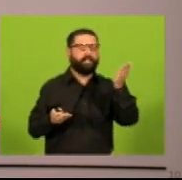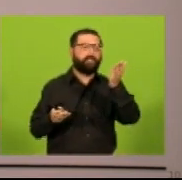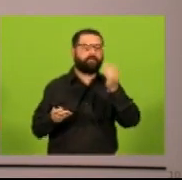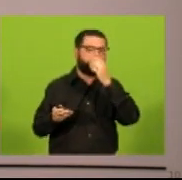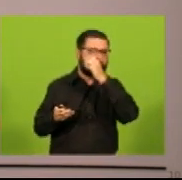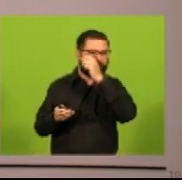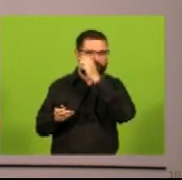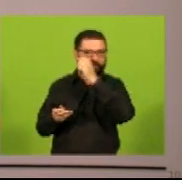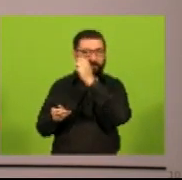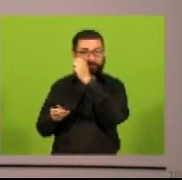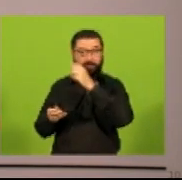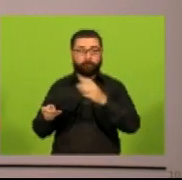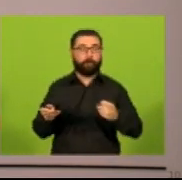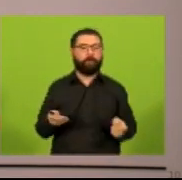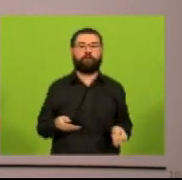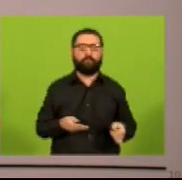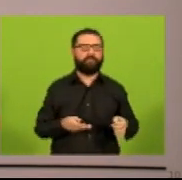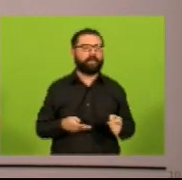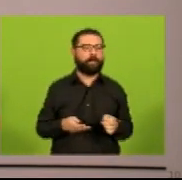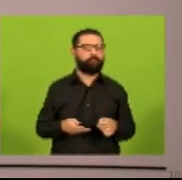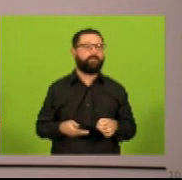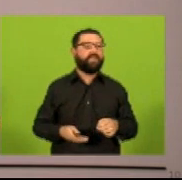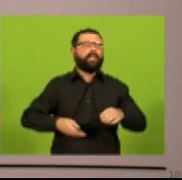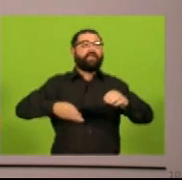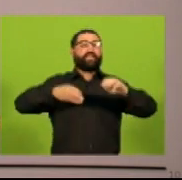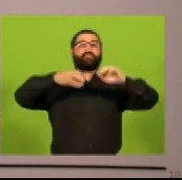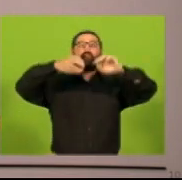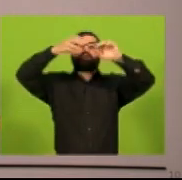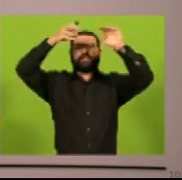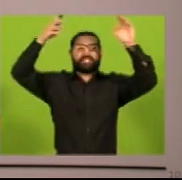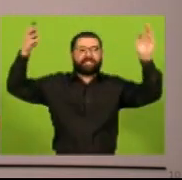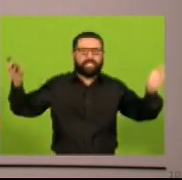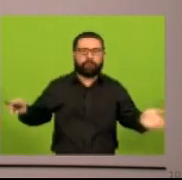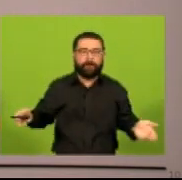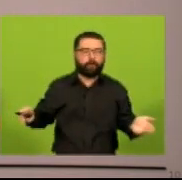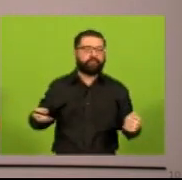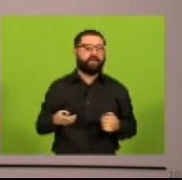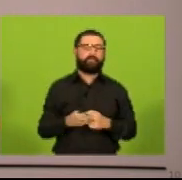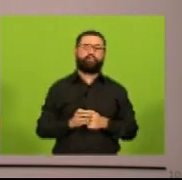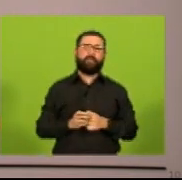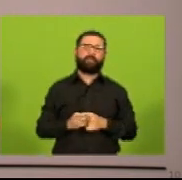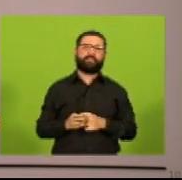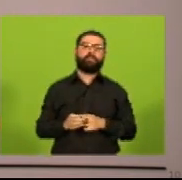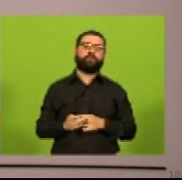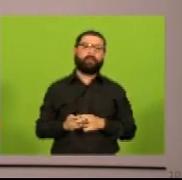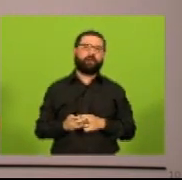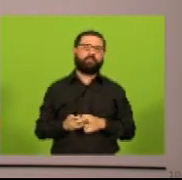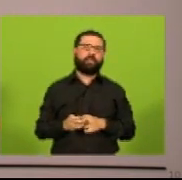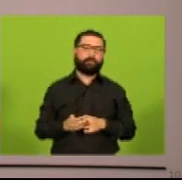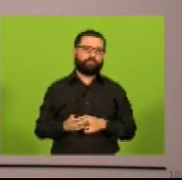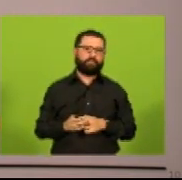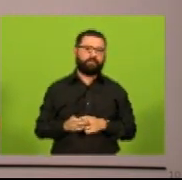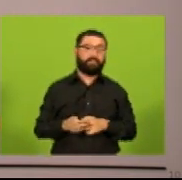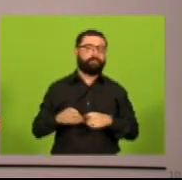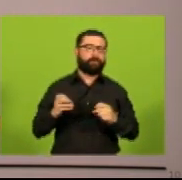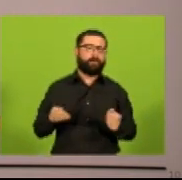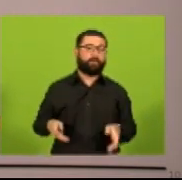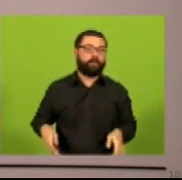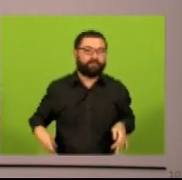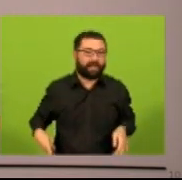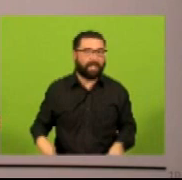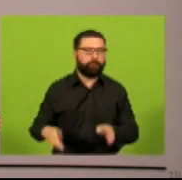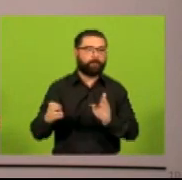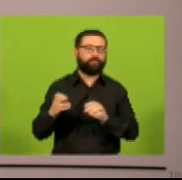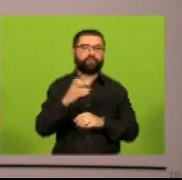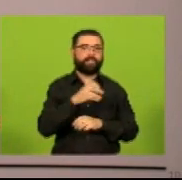transformar de mililitros para litros, é só você dividir por 1.000, como eu fiz ali. Então, os 16 bicos estão jogando 6,4 litros.